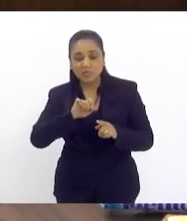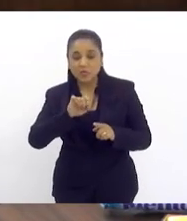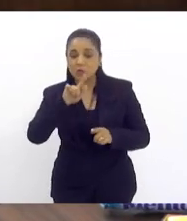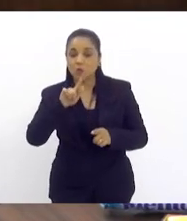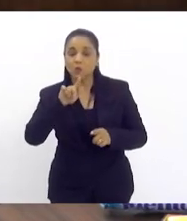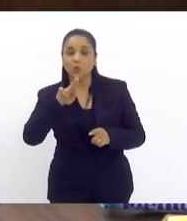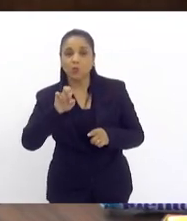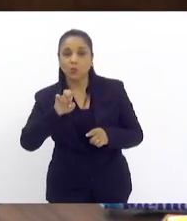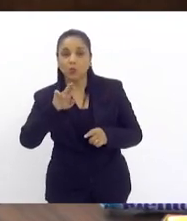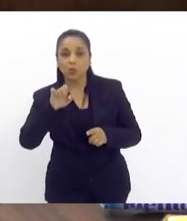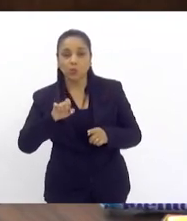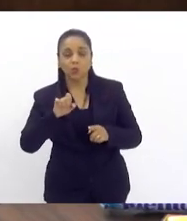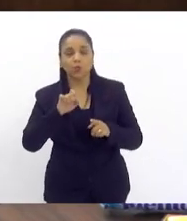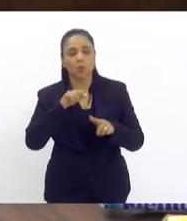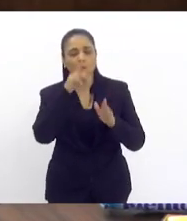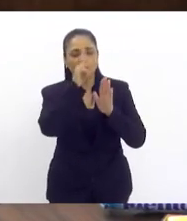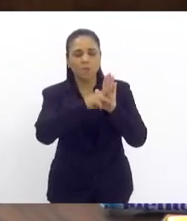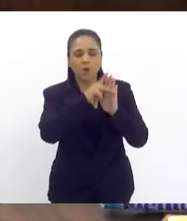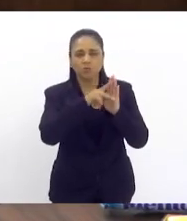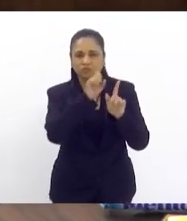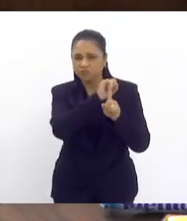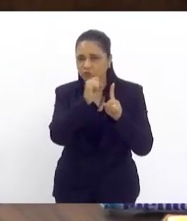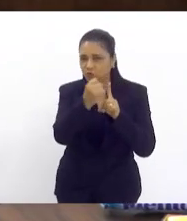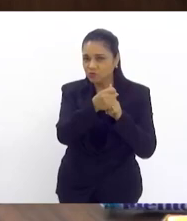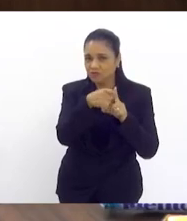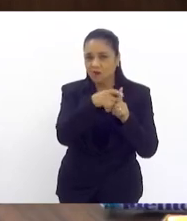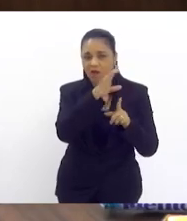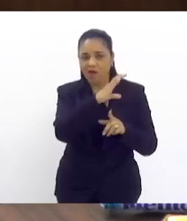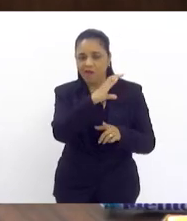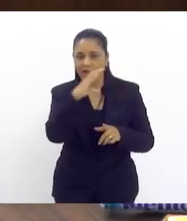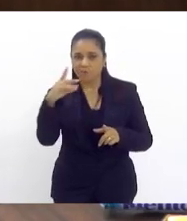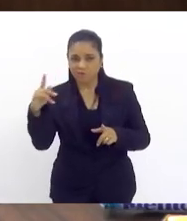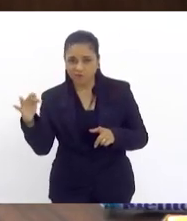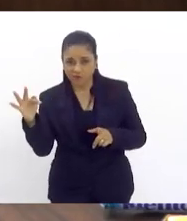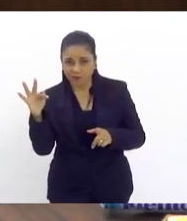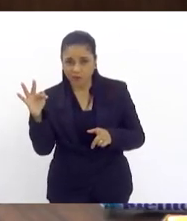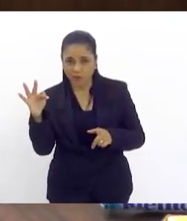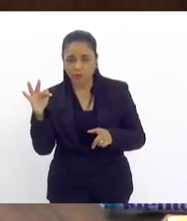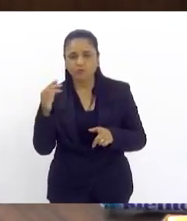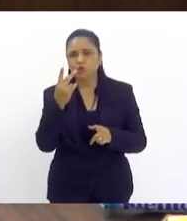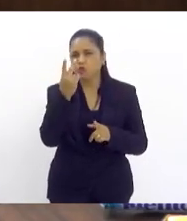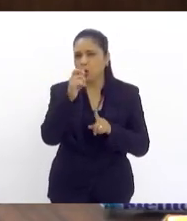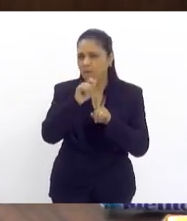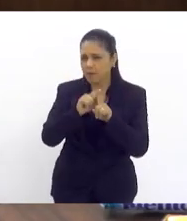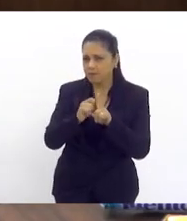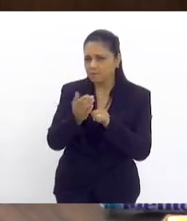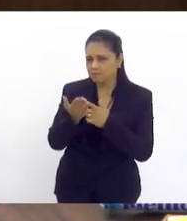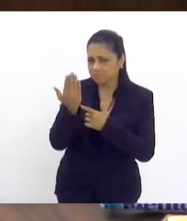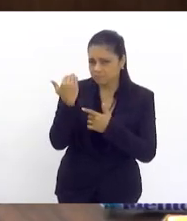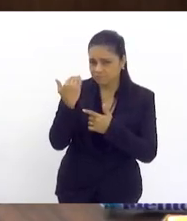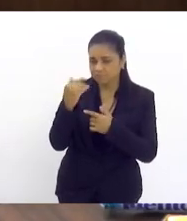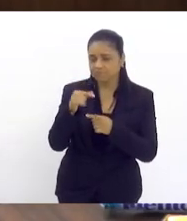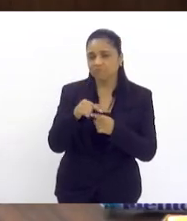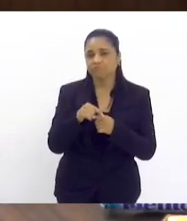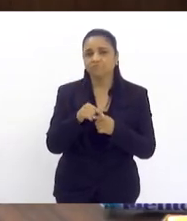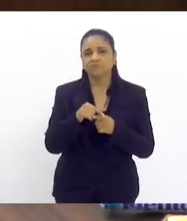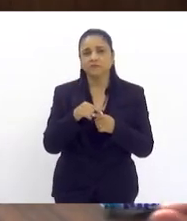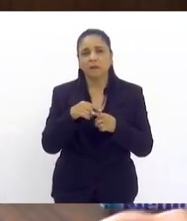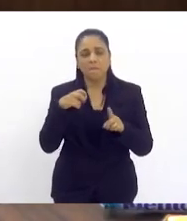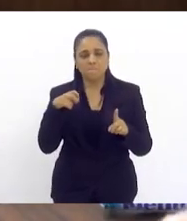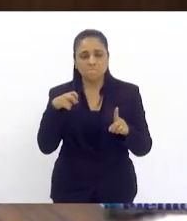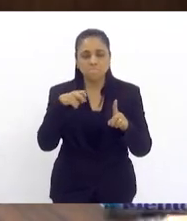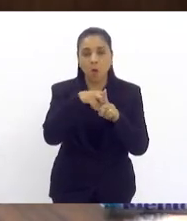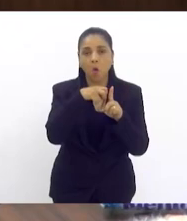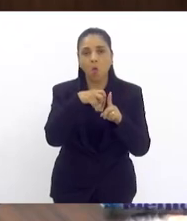na cidade de Cabo Frio. E há pouco mais de 2 meses atrás ele sofreu um grave acidente, quase perdeu